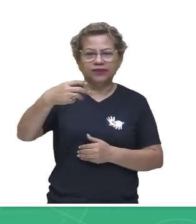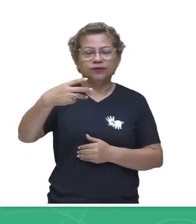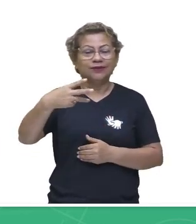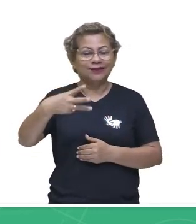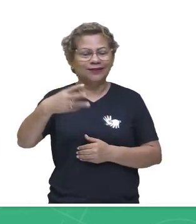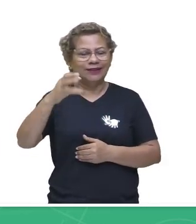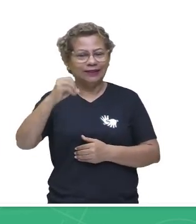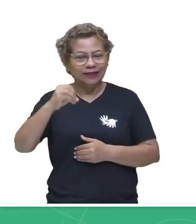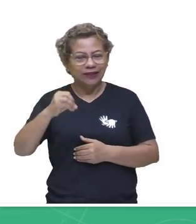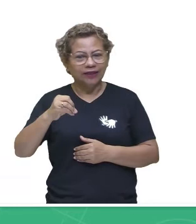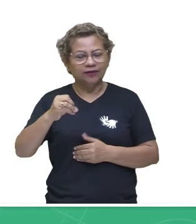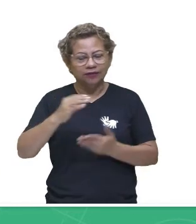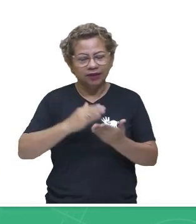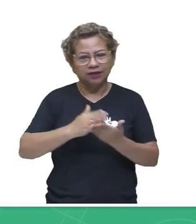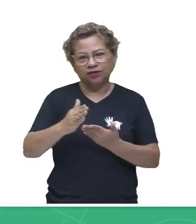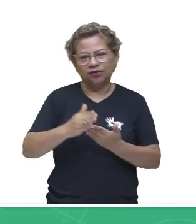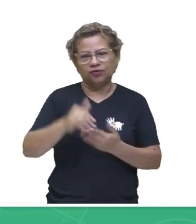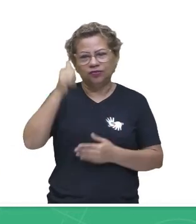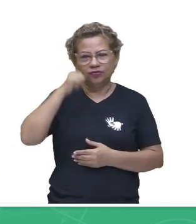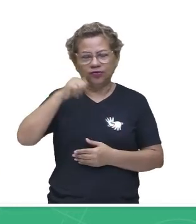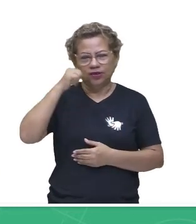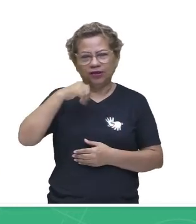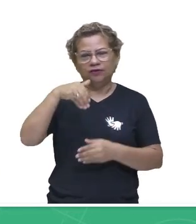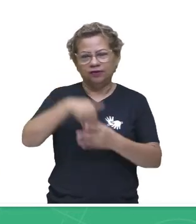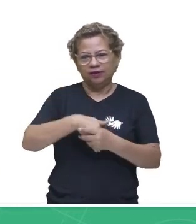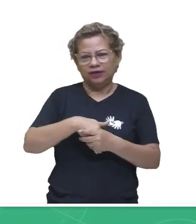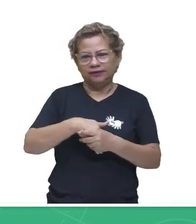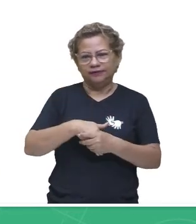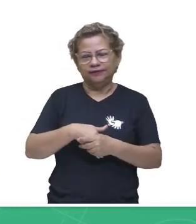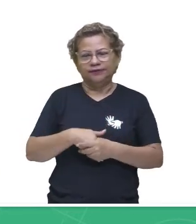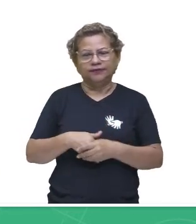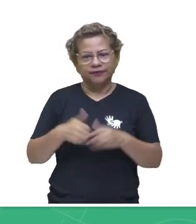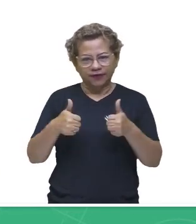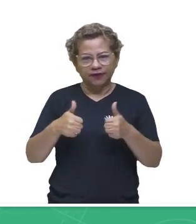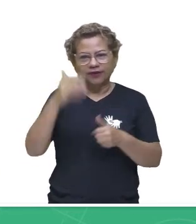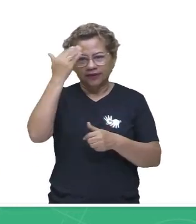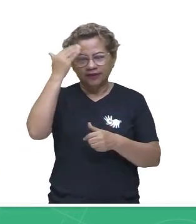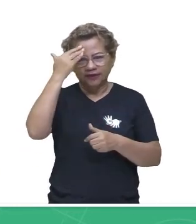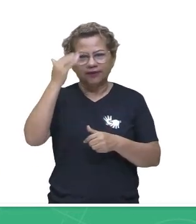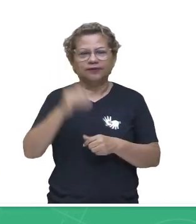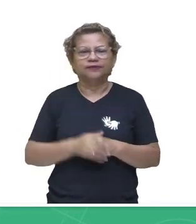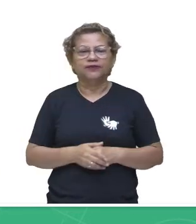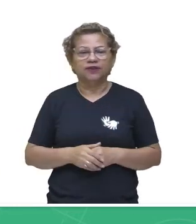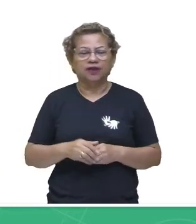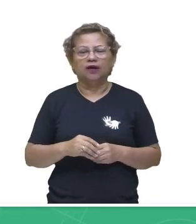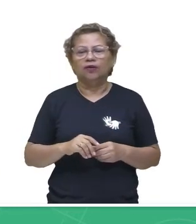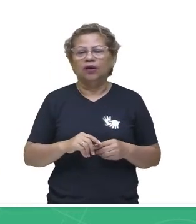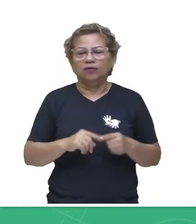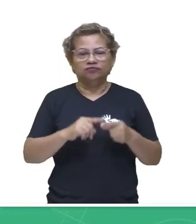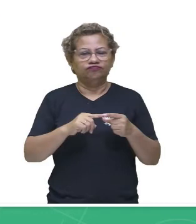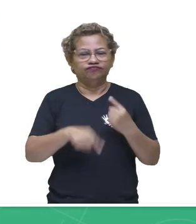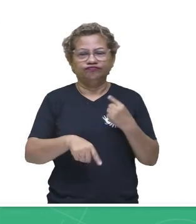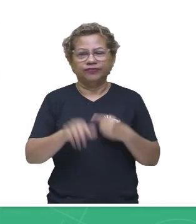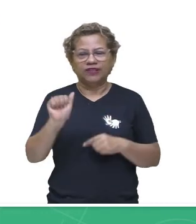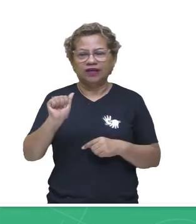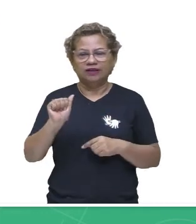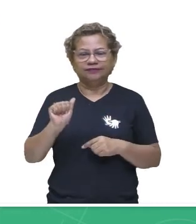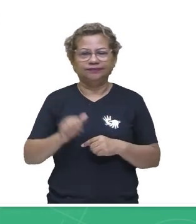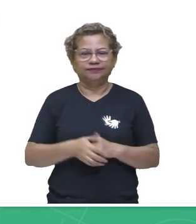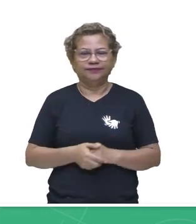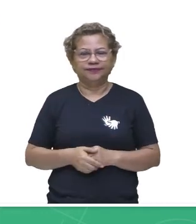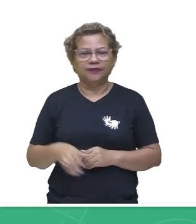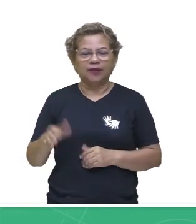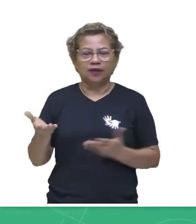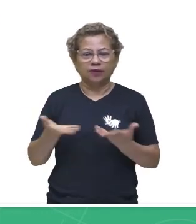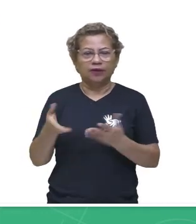não podiam, alguns soldados também não podiam votar. Então aí já eliminei a letra A. Olha aí a letra B. Olha aí,